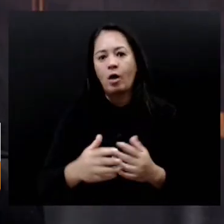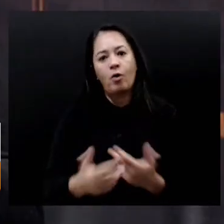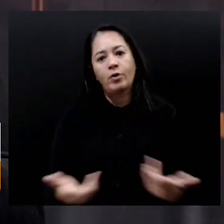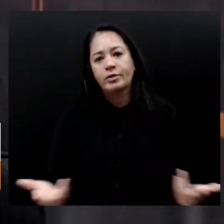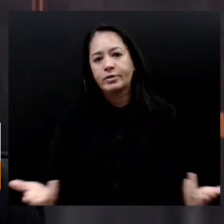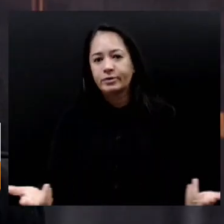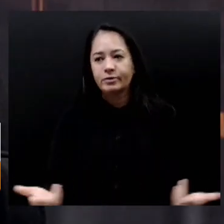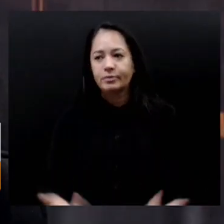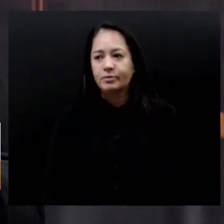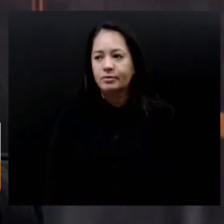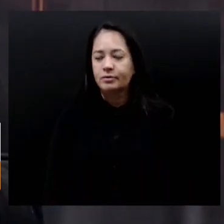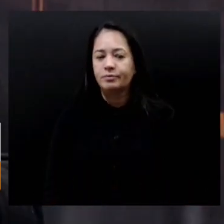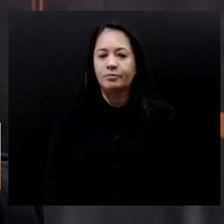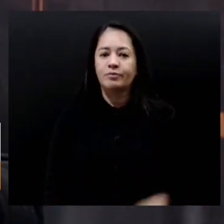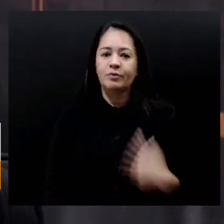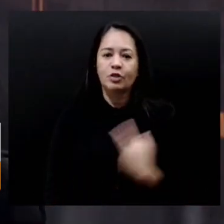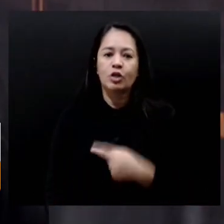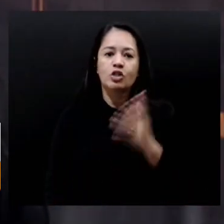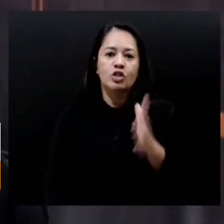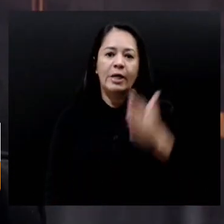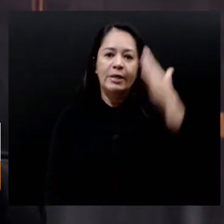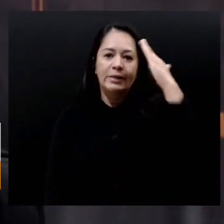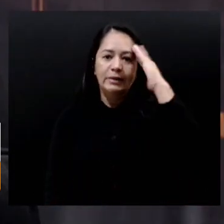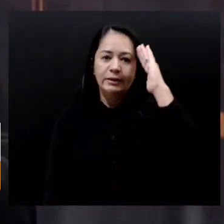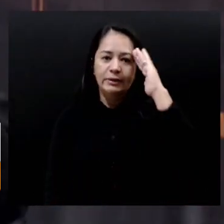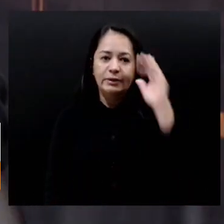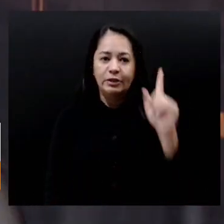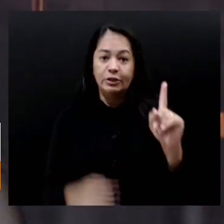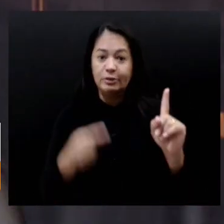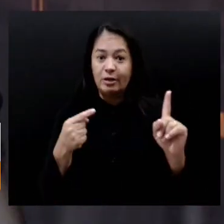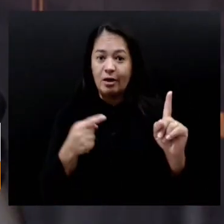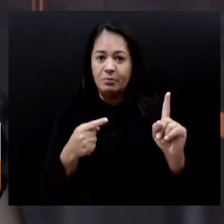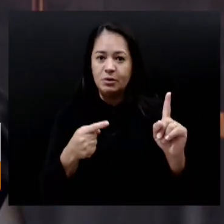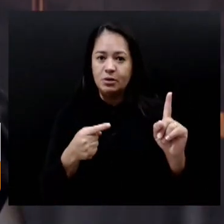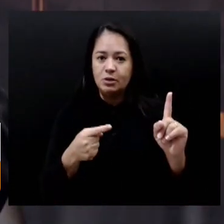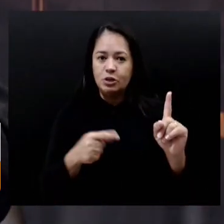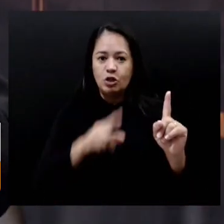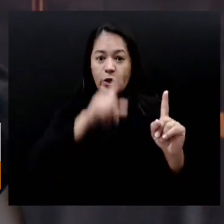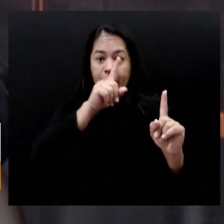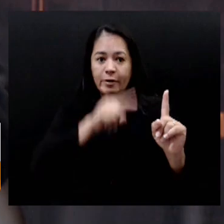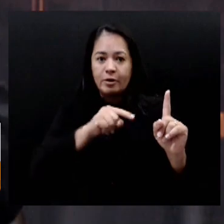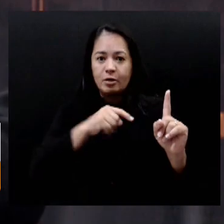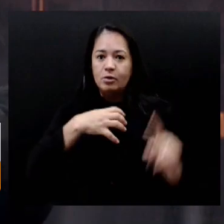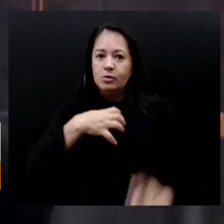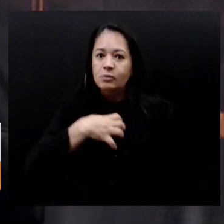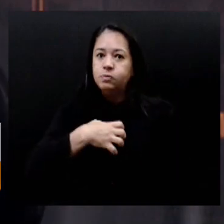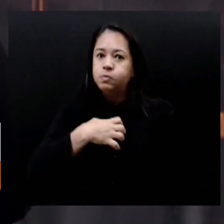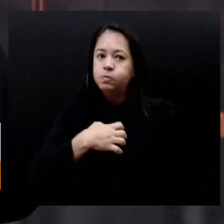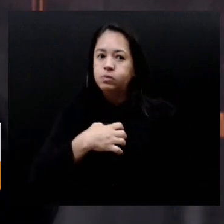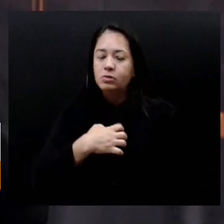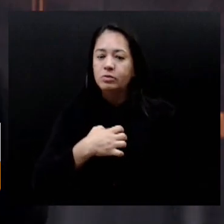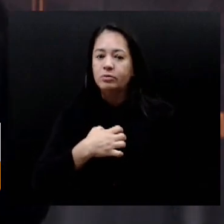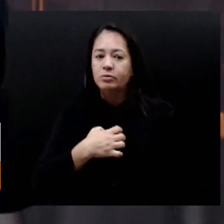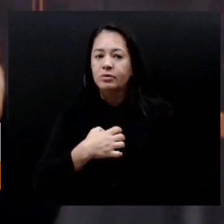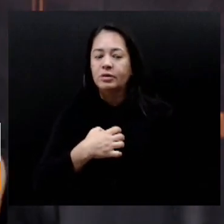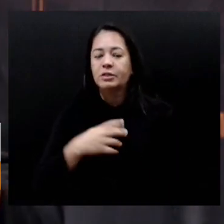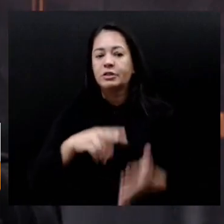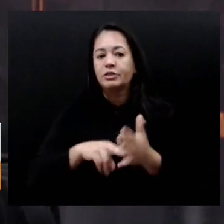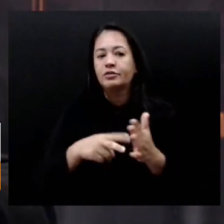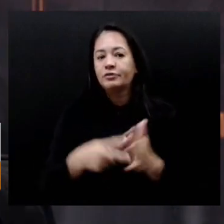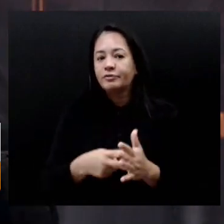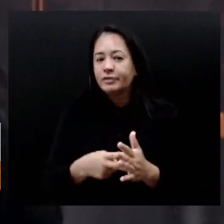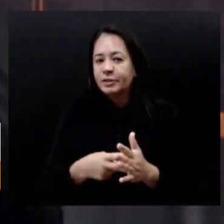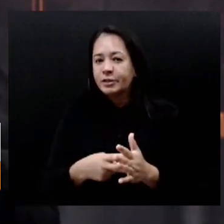gente já entende a pessoa enraivecida como, na verdade, um sintoma de uma doença ou de desenvolvimento de uma